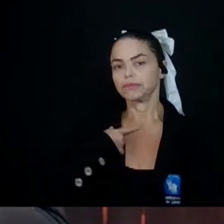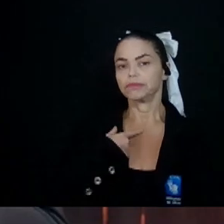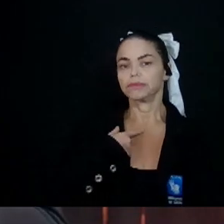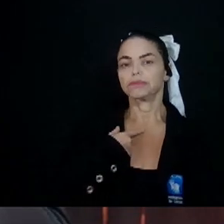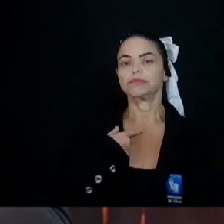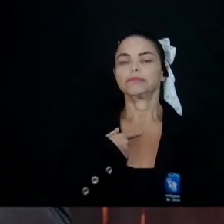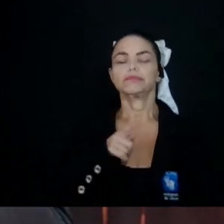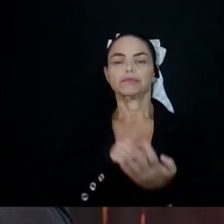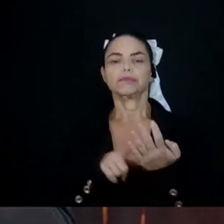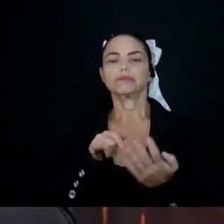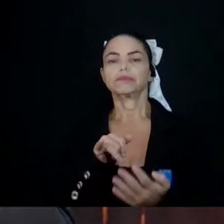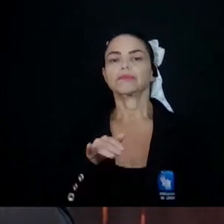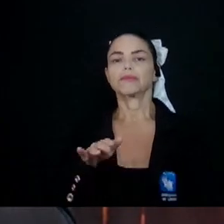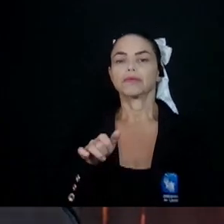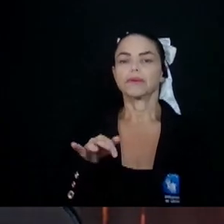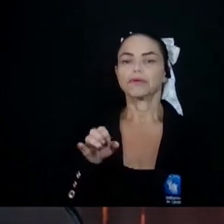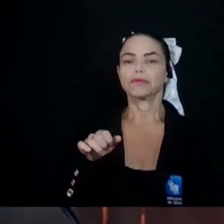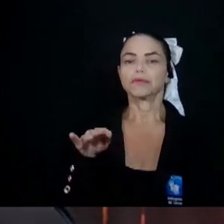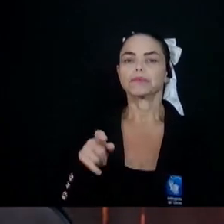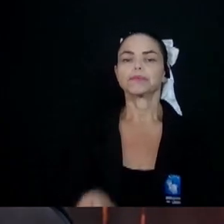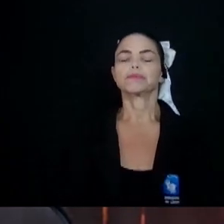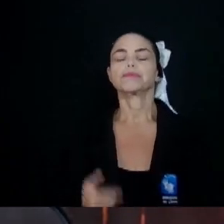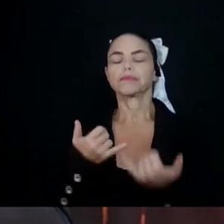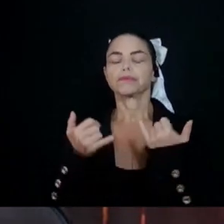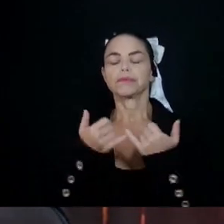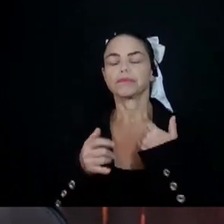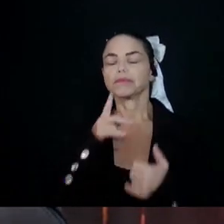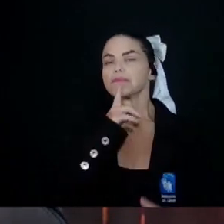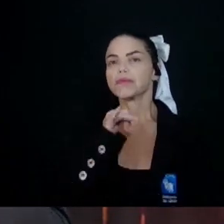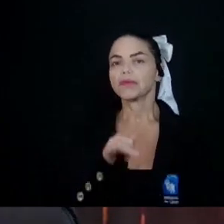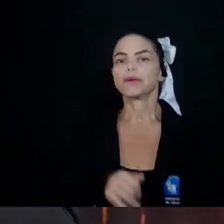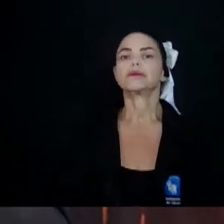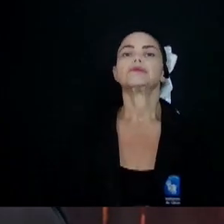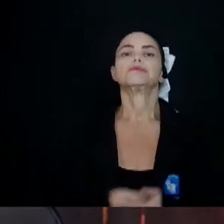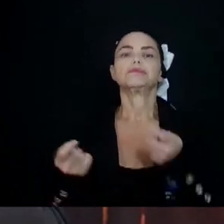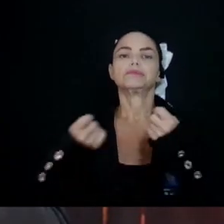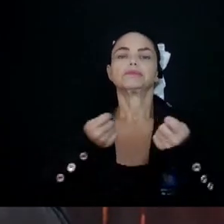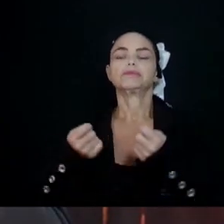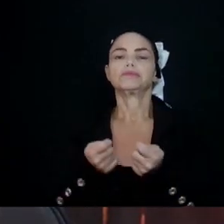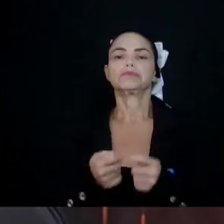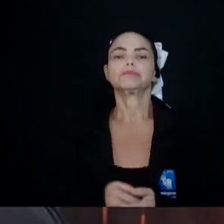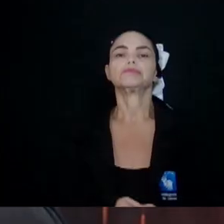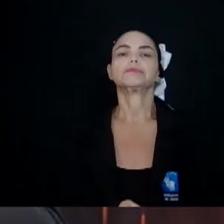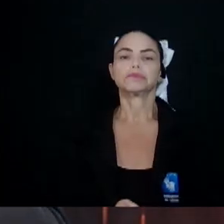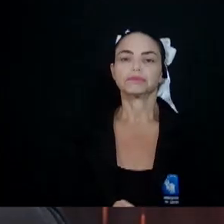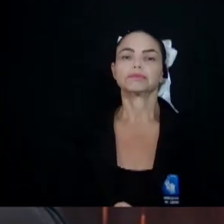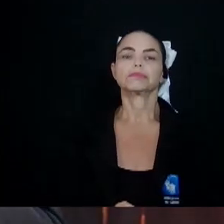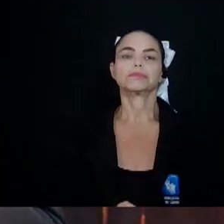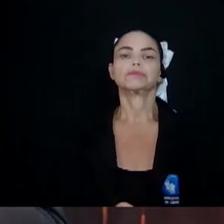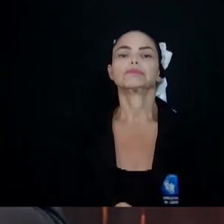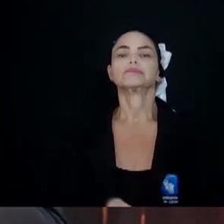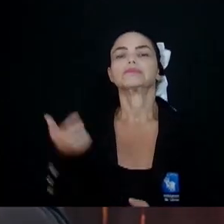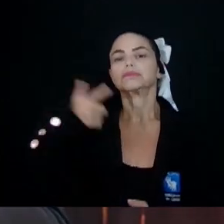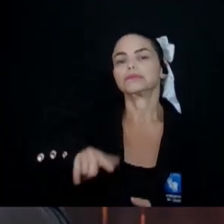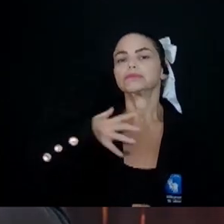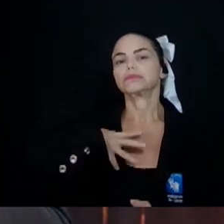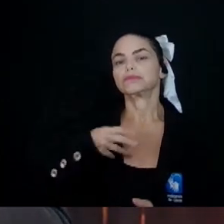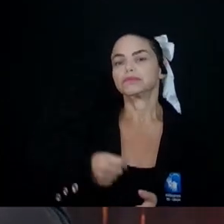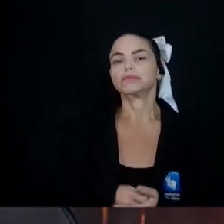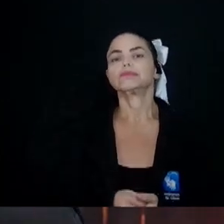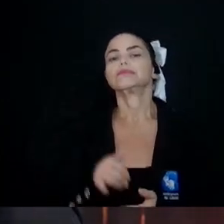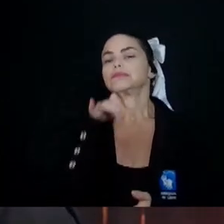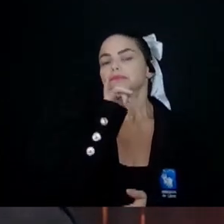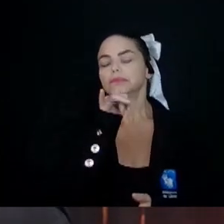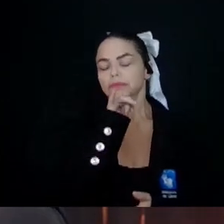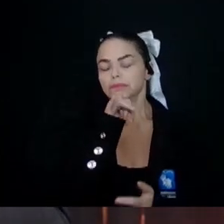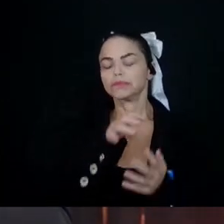ferramentas semelhantes. Então, e o pai consegue controlar isso à distância. Então, vou novamente citar meus filhos aqui como exemplo.